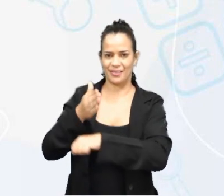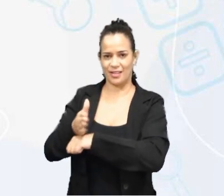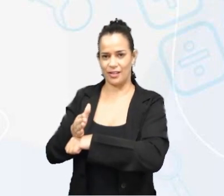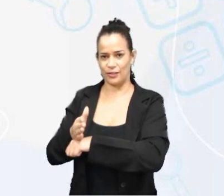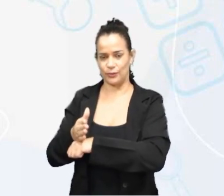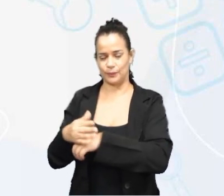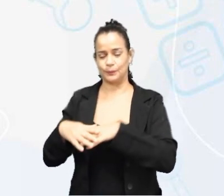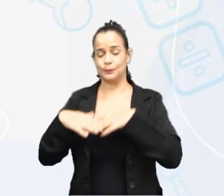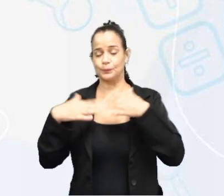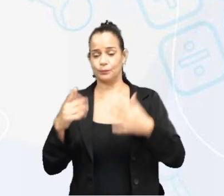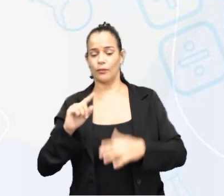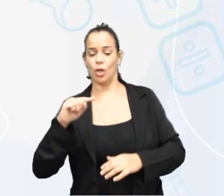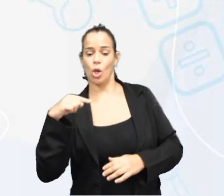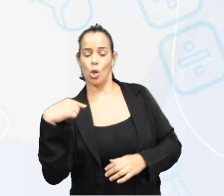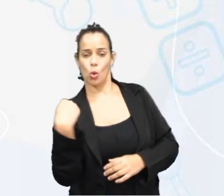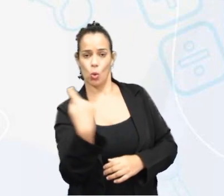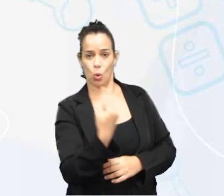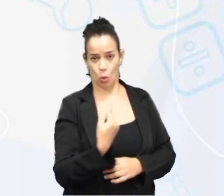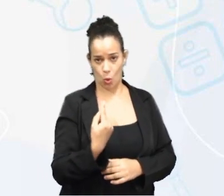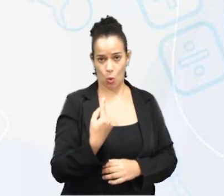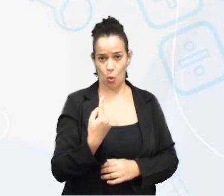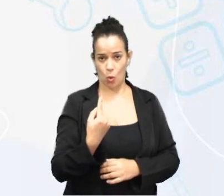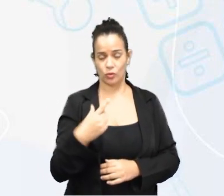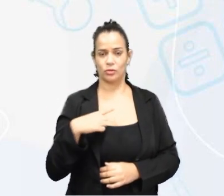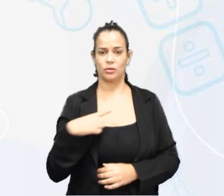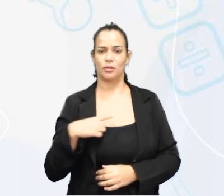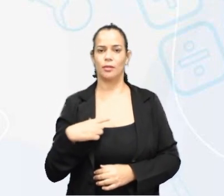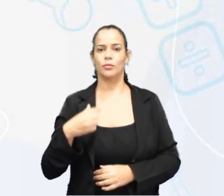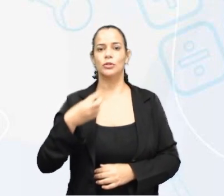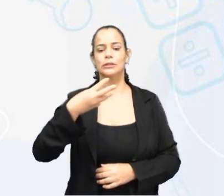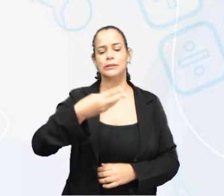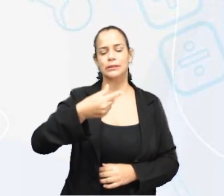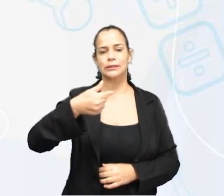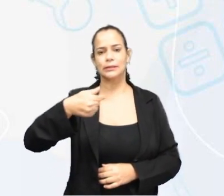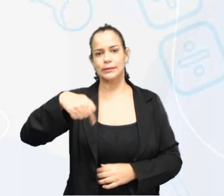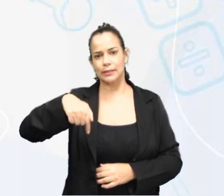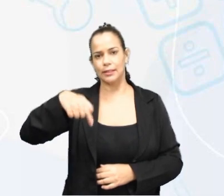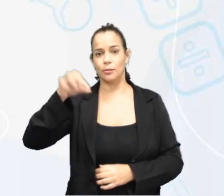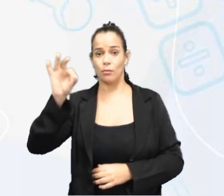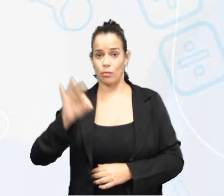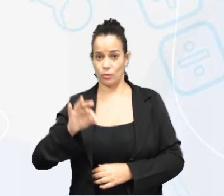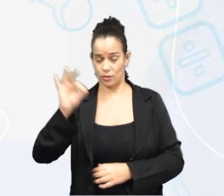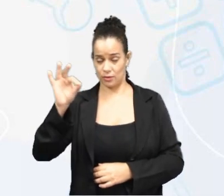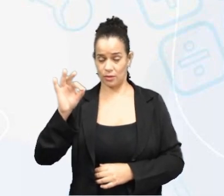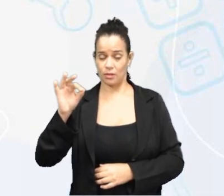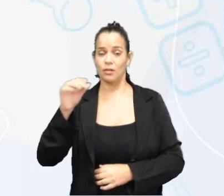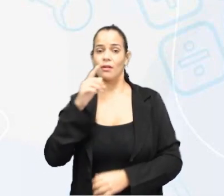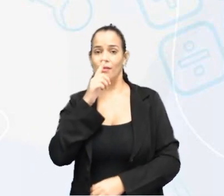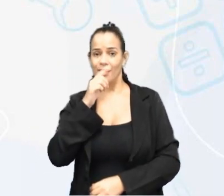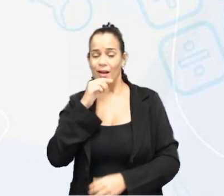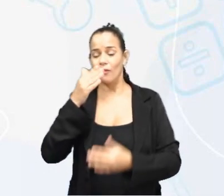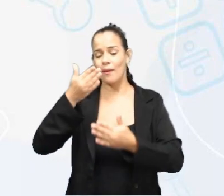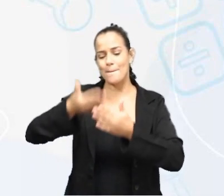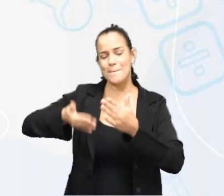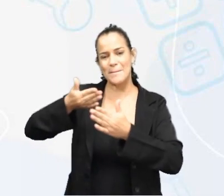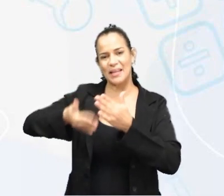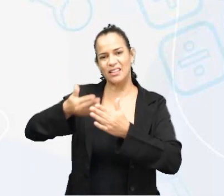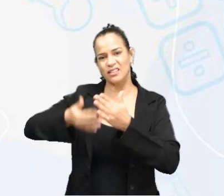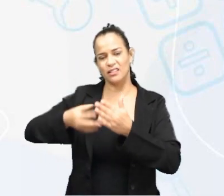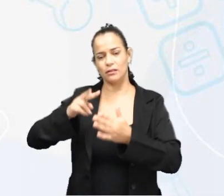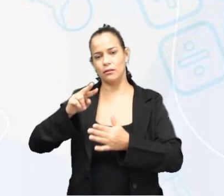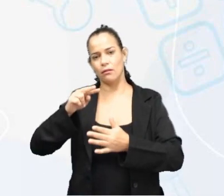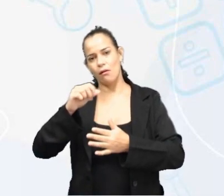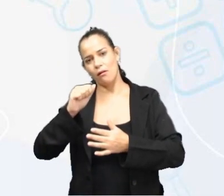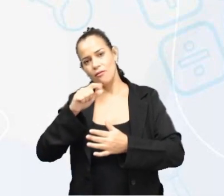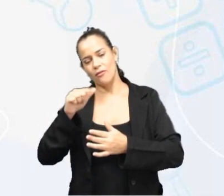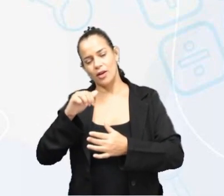nós somos perdulários, ou seja, 37% da água potável encanada é perdida com vazamento nas